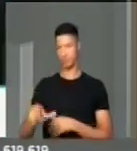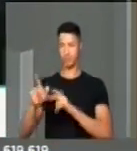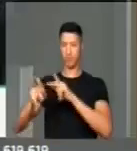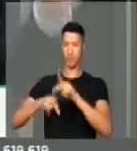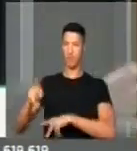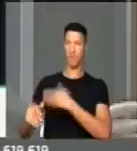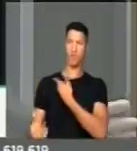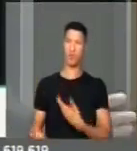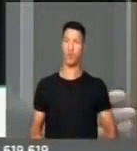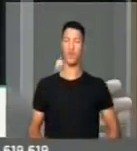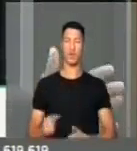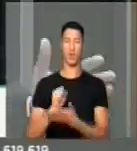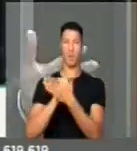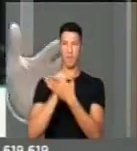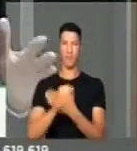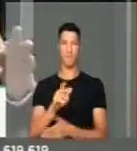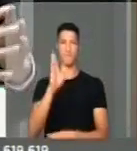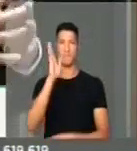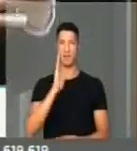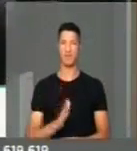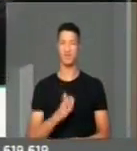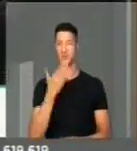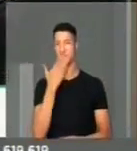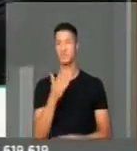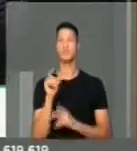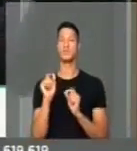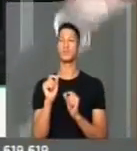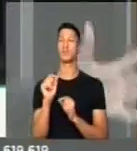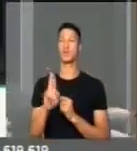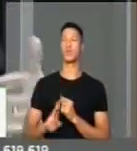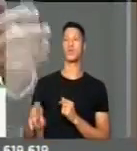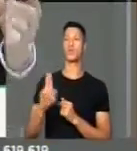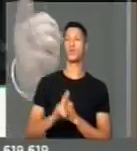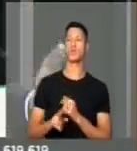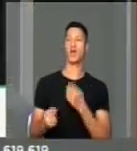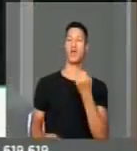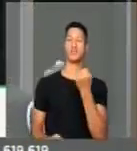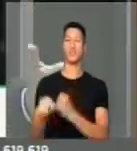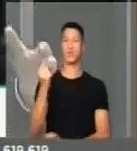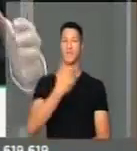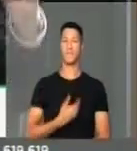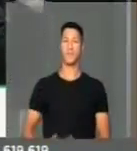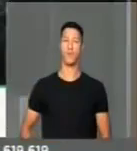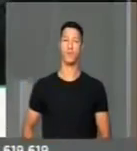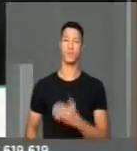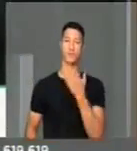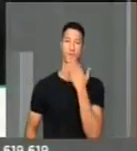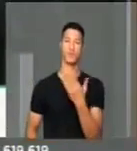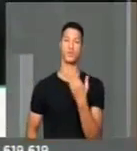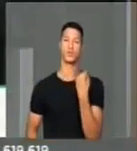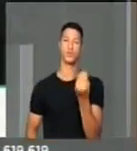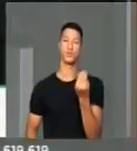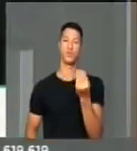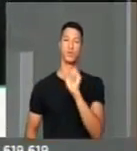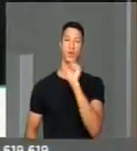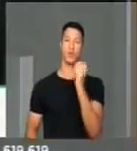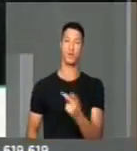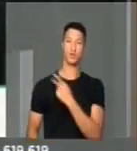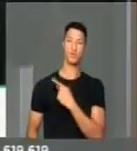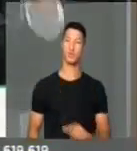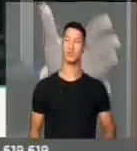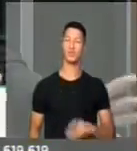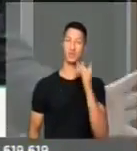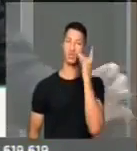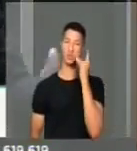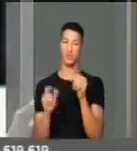povo governou o nosso país, a maneira com que eles usaram a máquina pública, a maneira com que a ex-presidenta